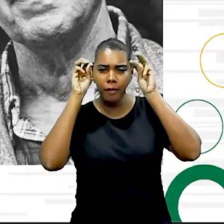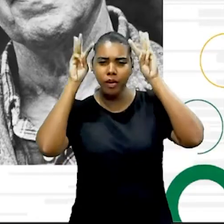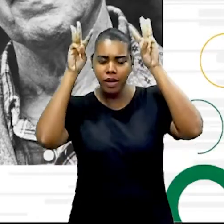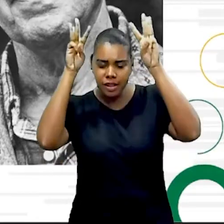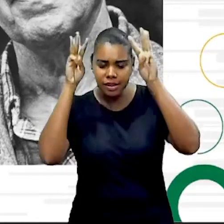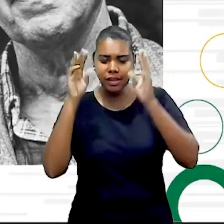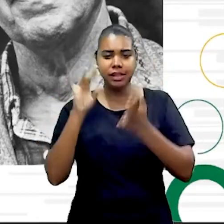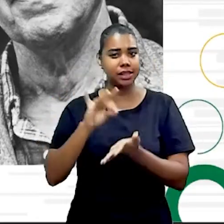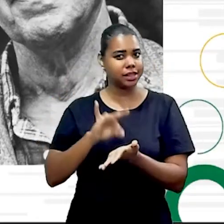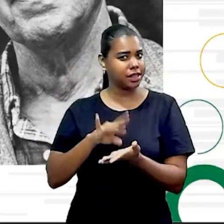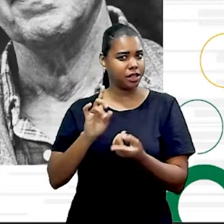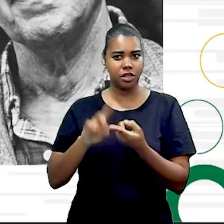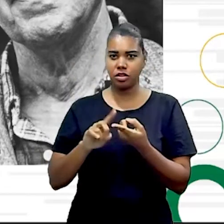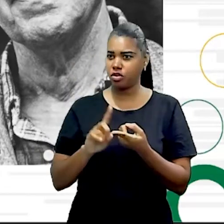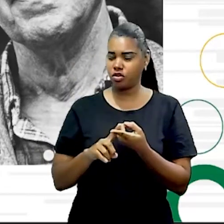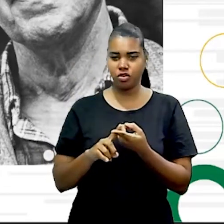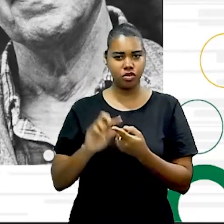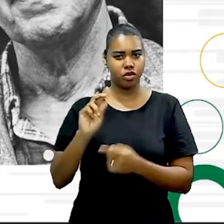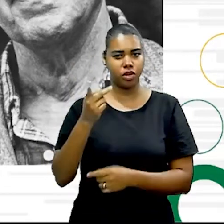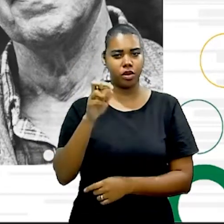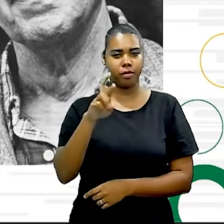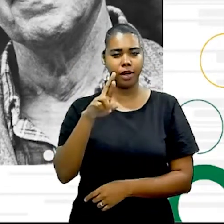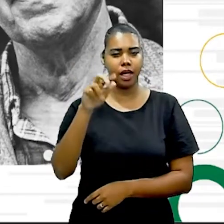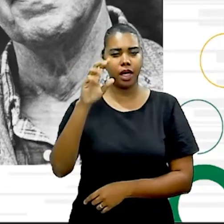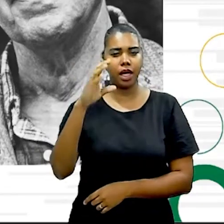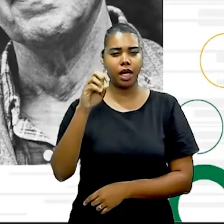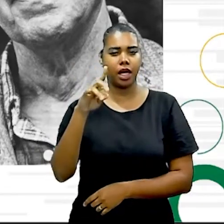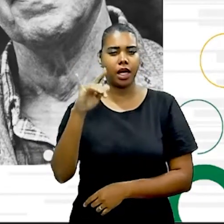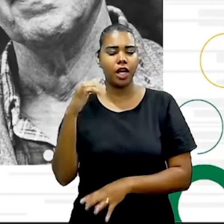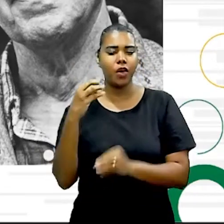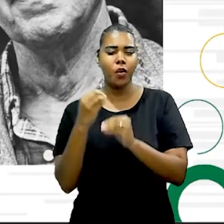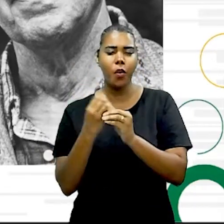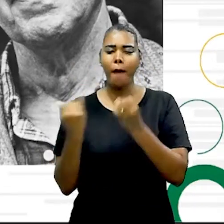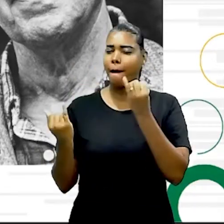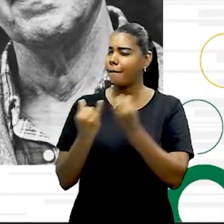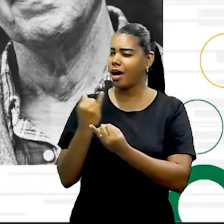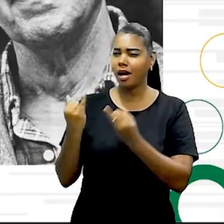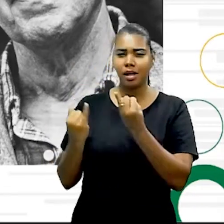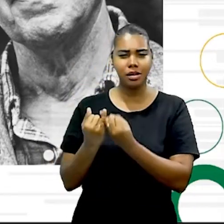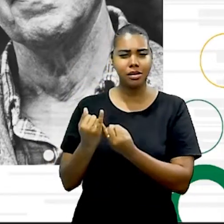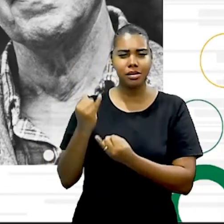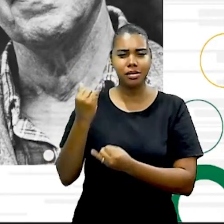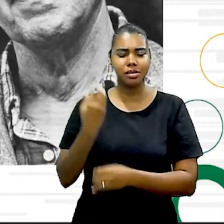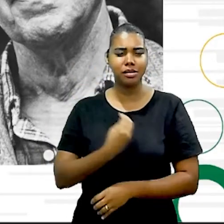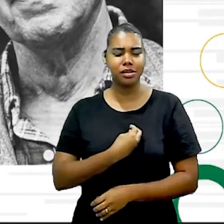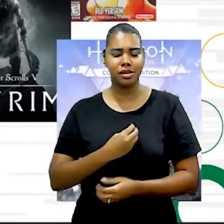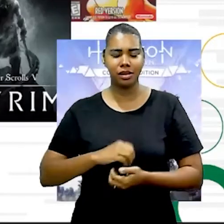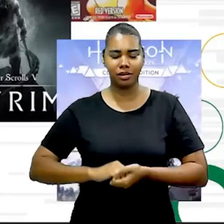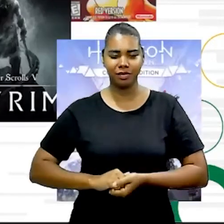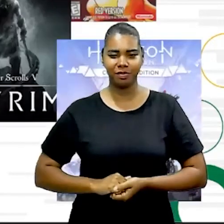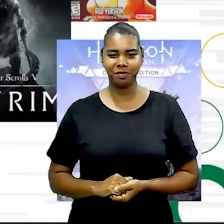Siegfried ou Hércules. Todos têm uma estrutura parecida.